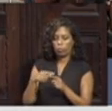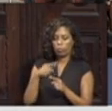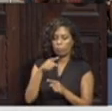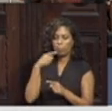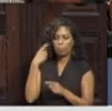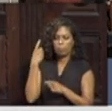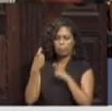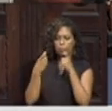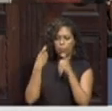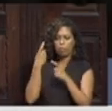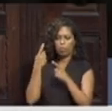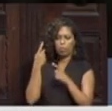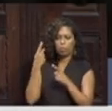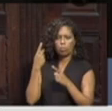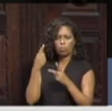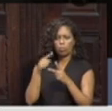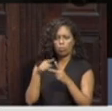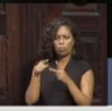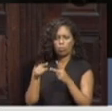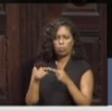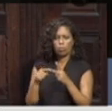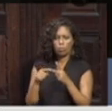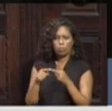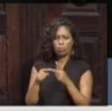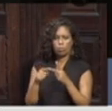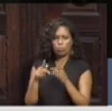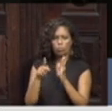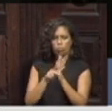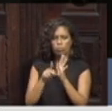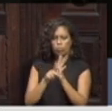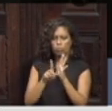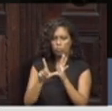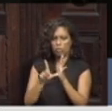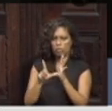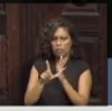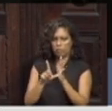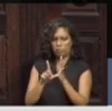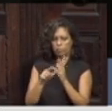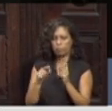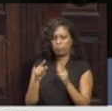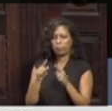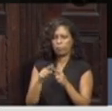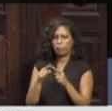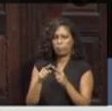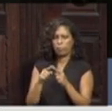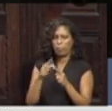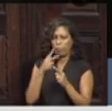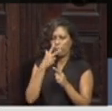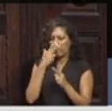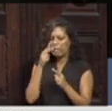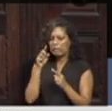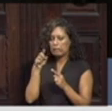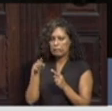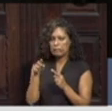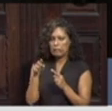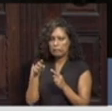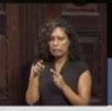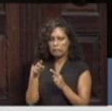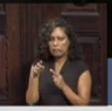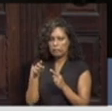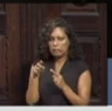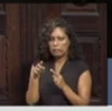isso apresentei 2 emendas, uma vez que esse projeto aparentemente torna-se muito restritiva a possibilidade